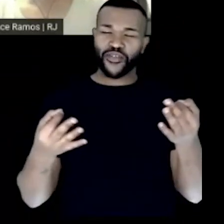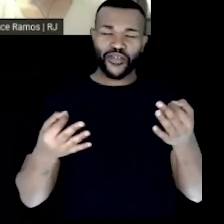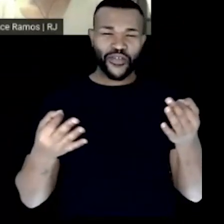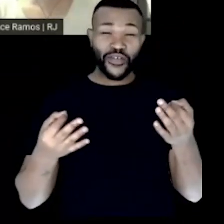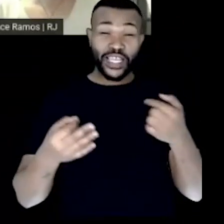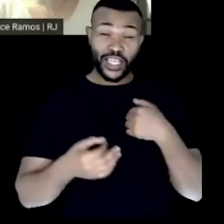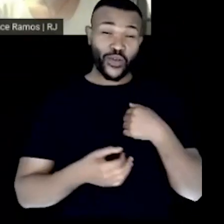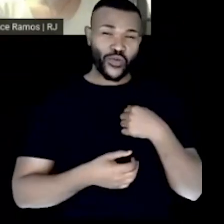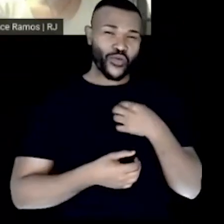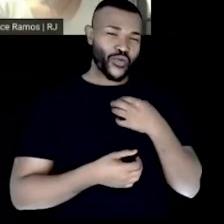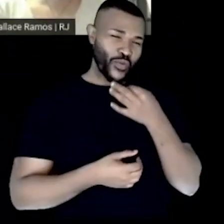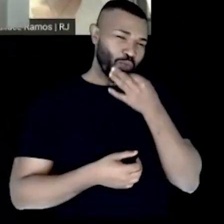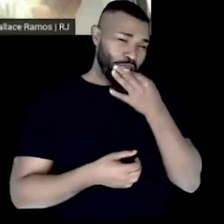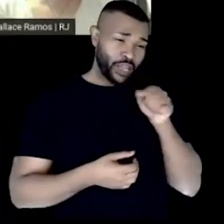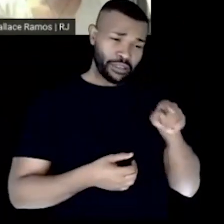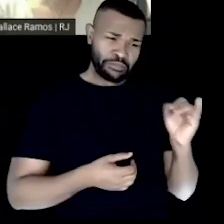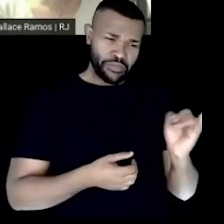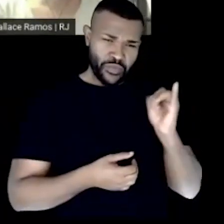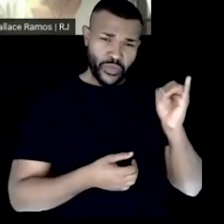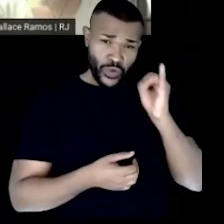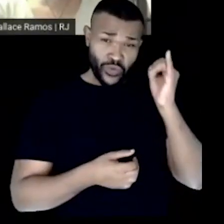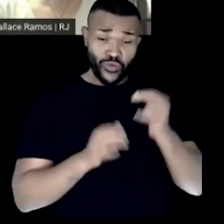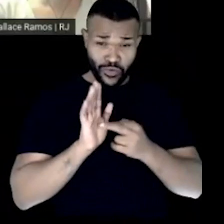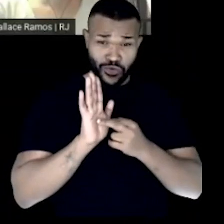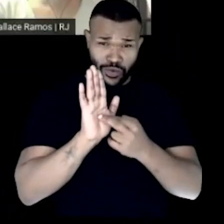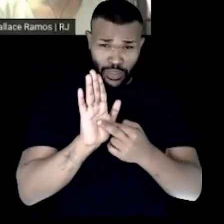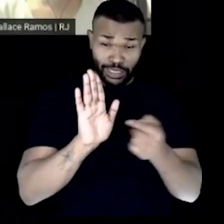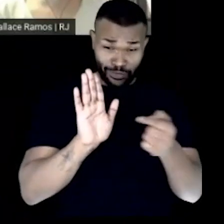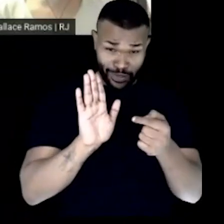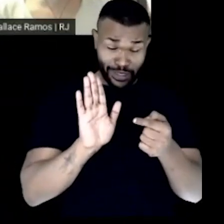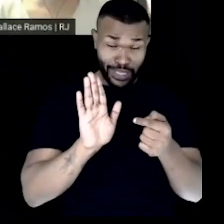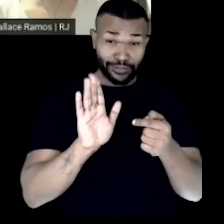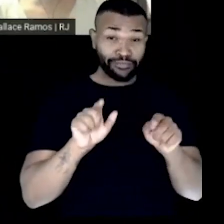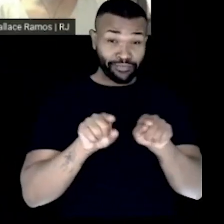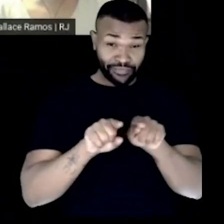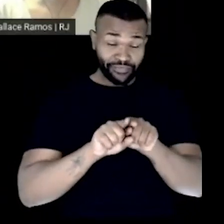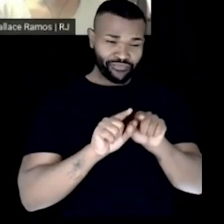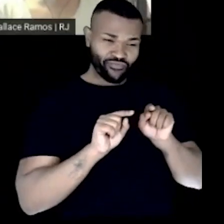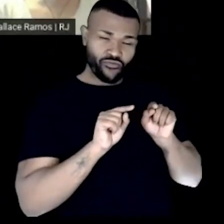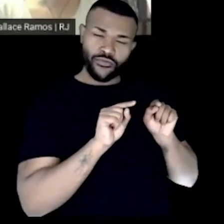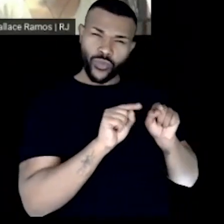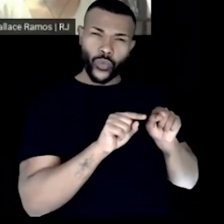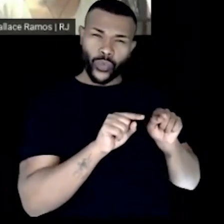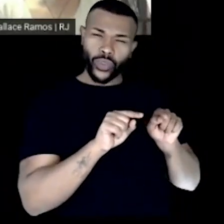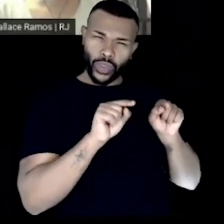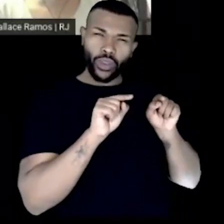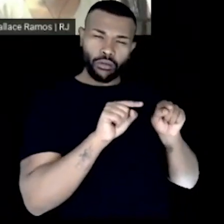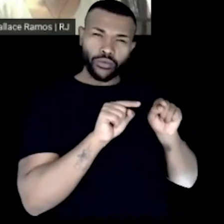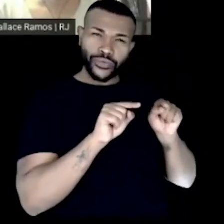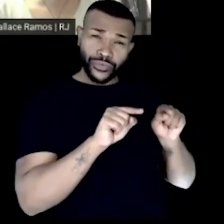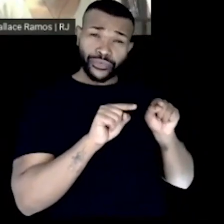Não, perfeito, perfeito. Eu só queria fazer um comentário, é uma coisa muito importante que você falou sobre a questão da representatividade, e até de você